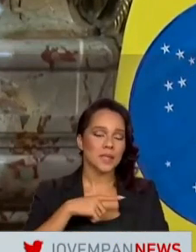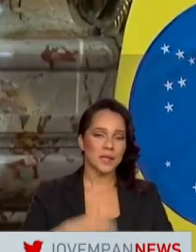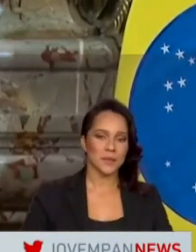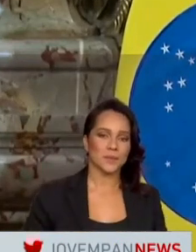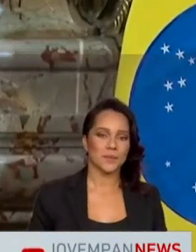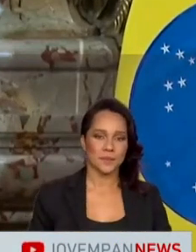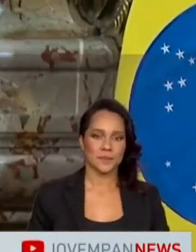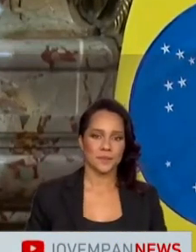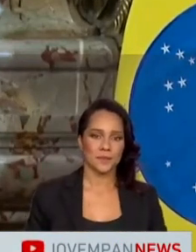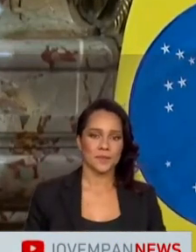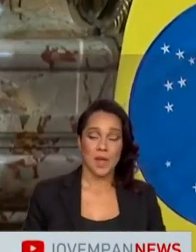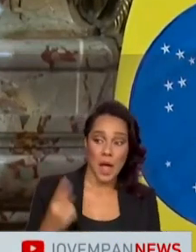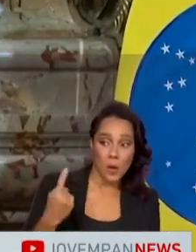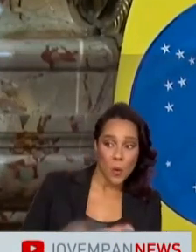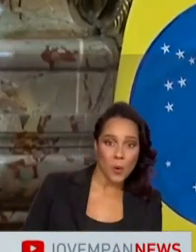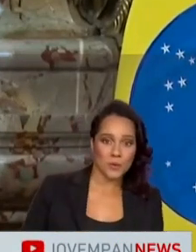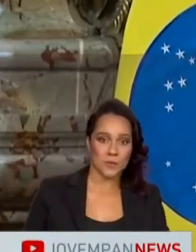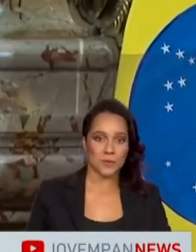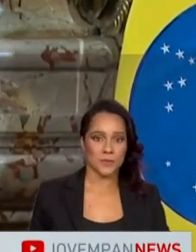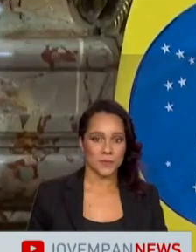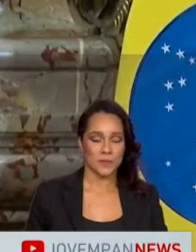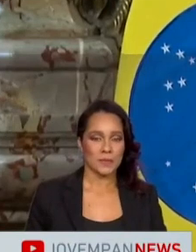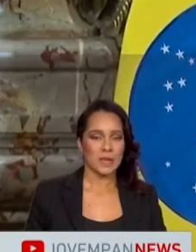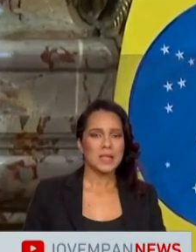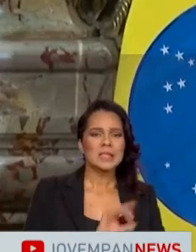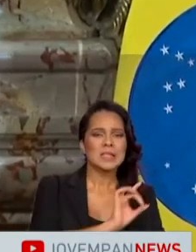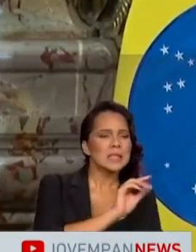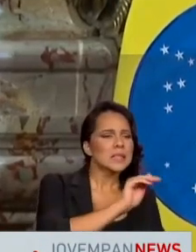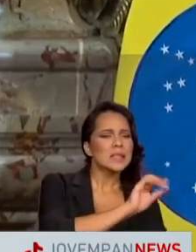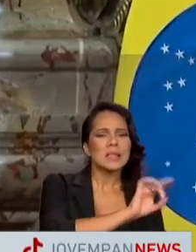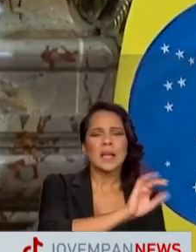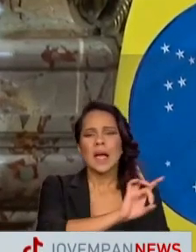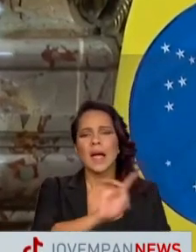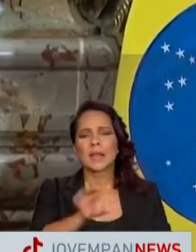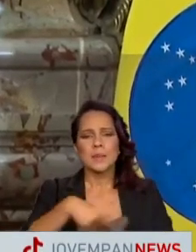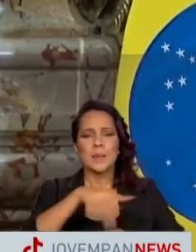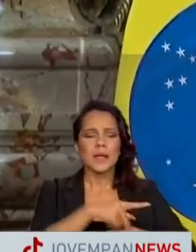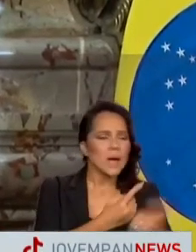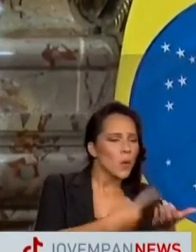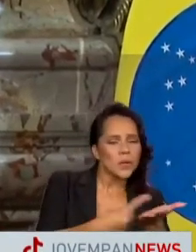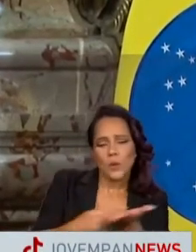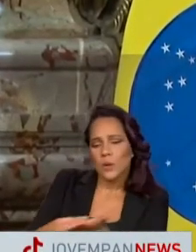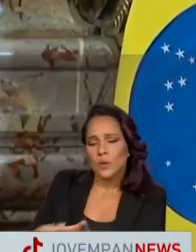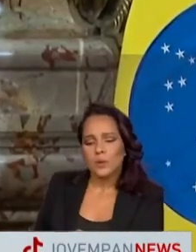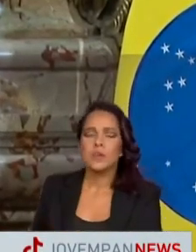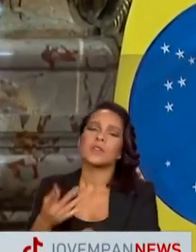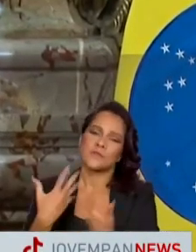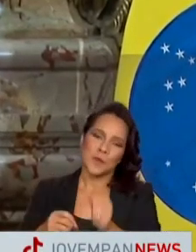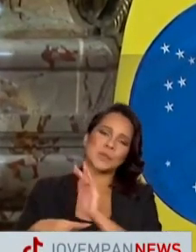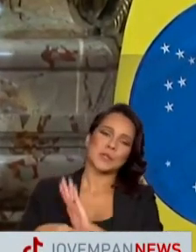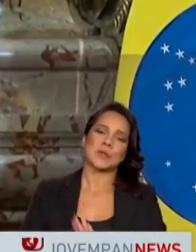podemos construir. Acordos dentro de cada país. Acordos dentro de cada país. Nós vamos